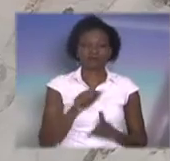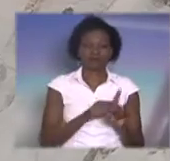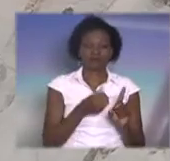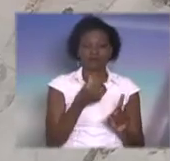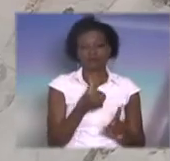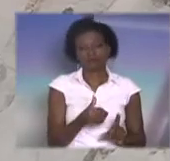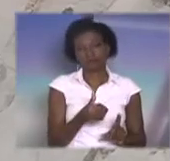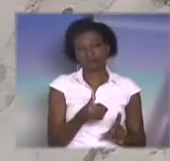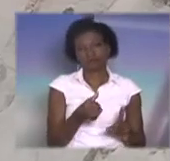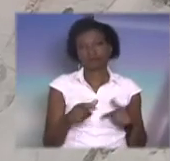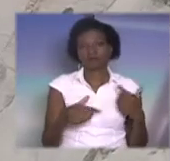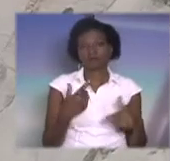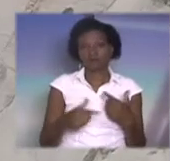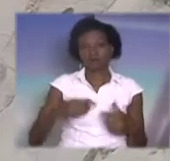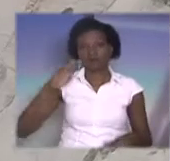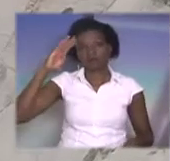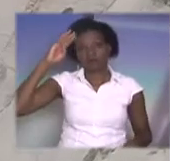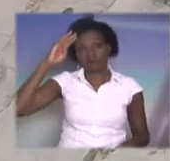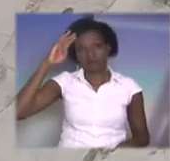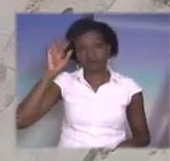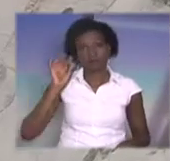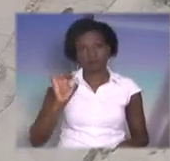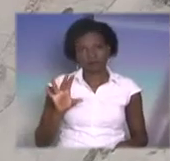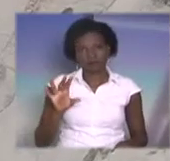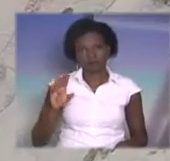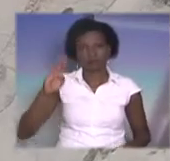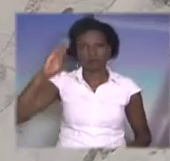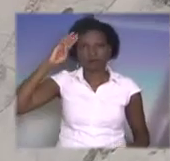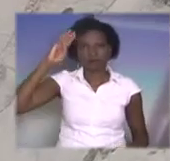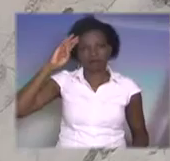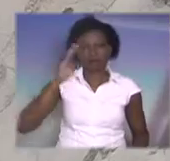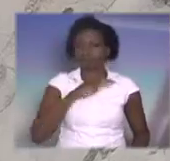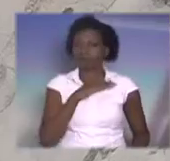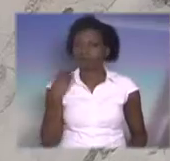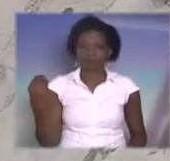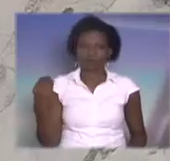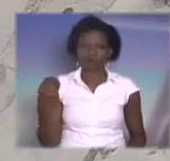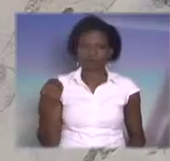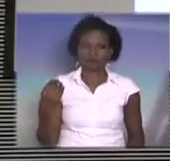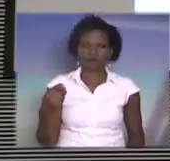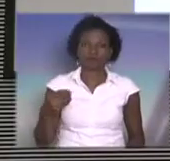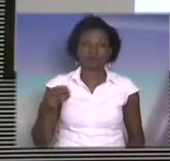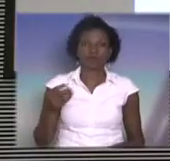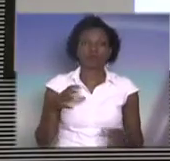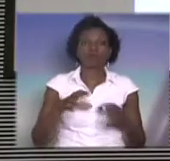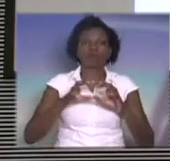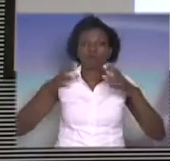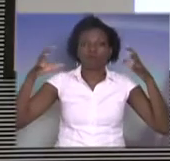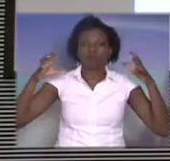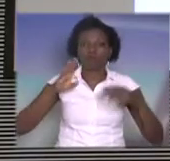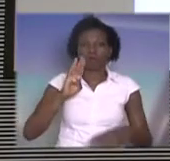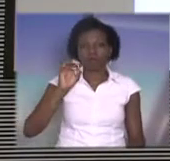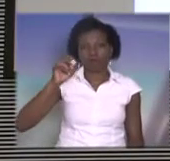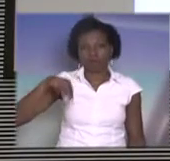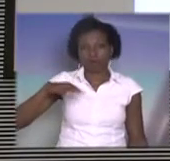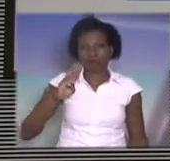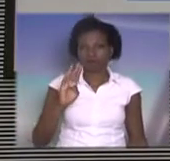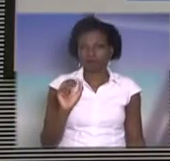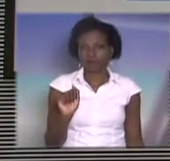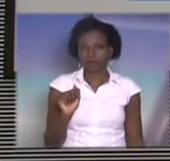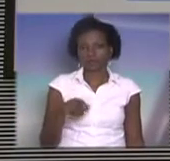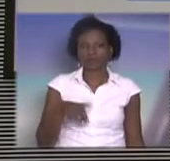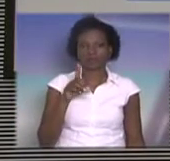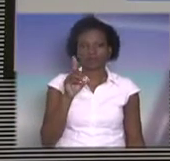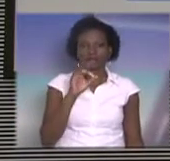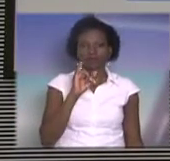ele tinha 6 meses de serviço militar, o soldado Mário Cosel Filho morreu em um atentado à bomba. Diógenes José Carvalho de